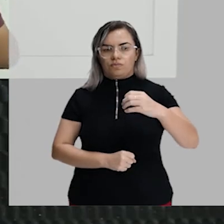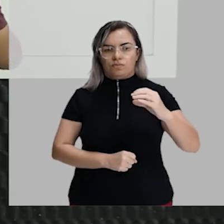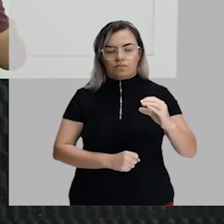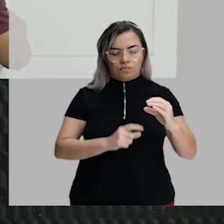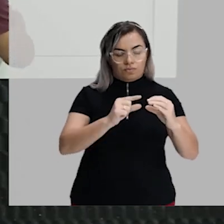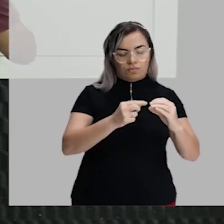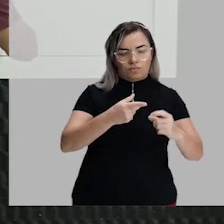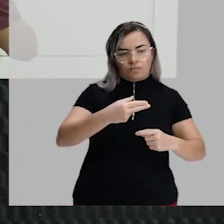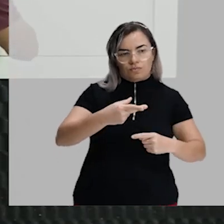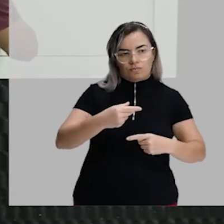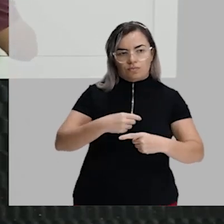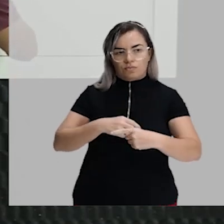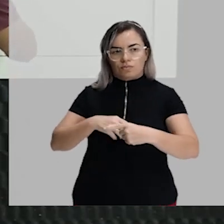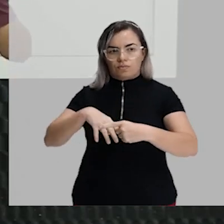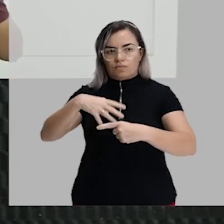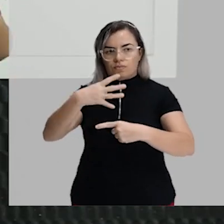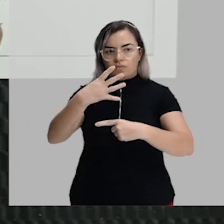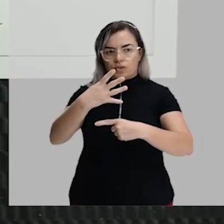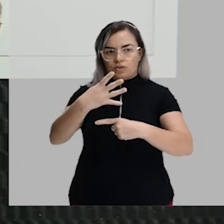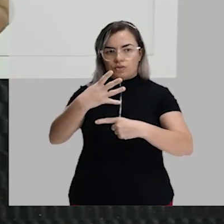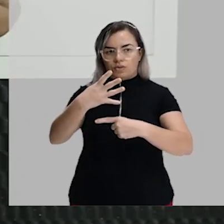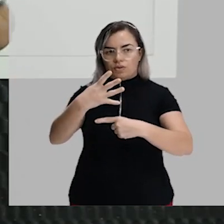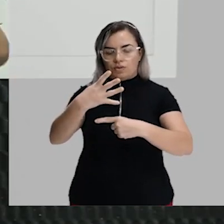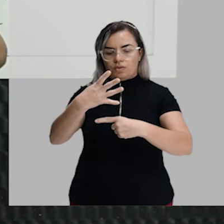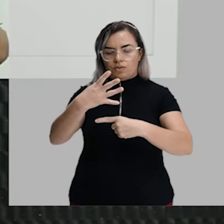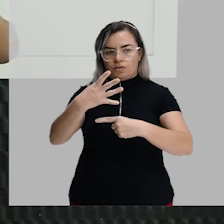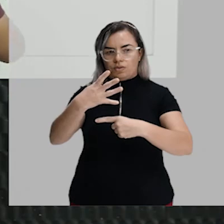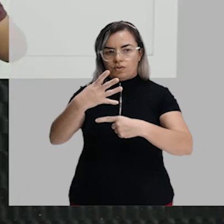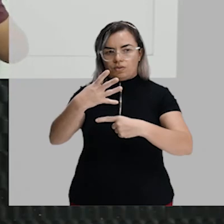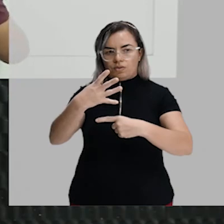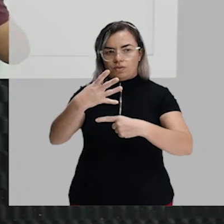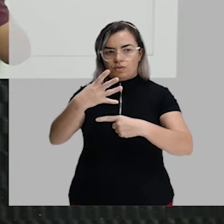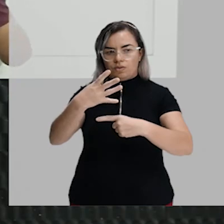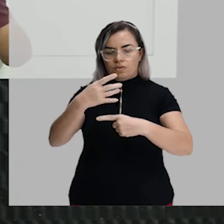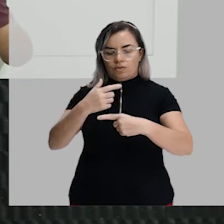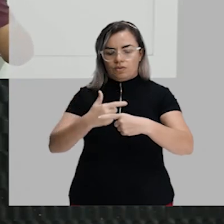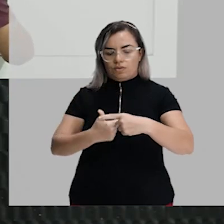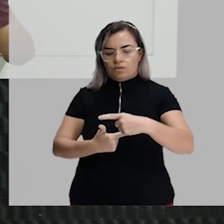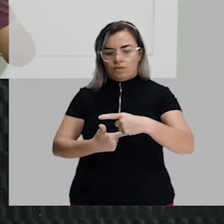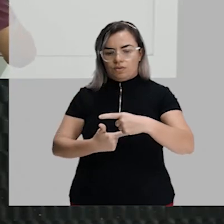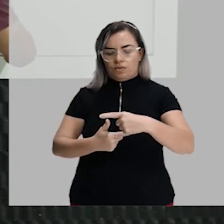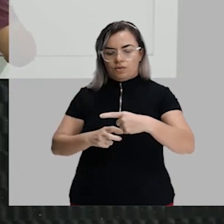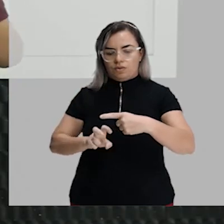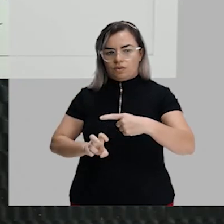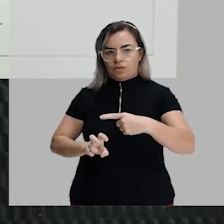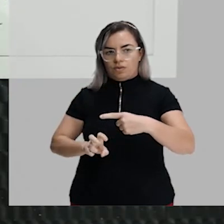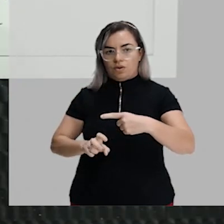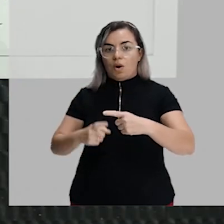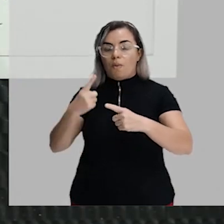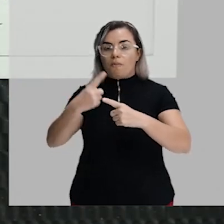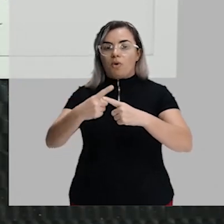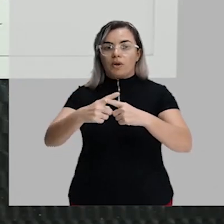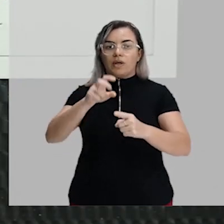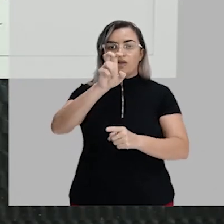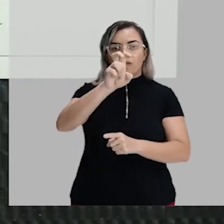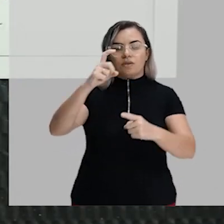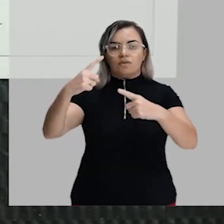específico vai ser igual a 4 sobre, né, 5 vezes 5 vai ser igual